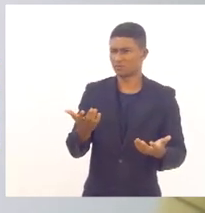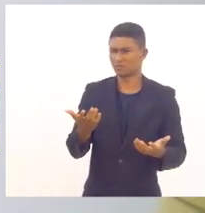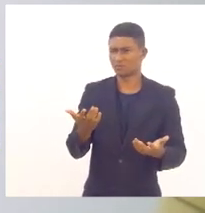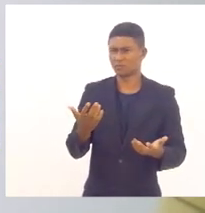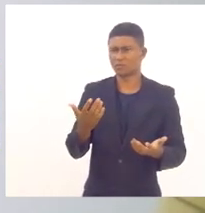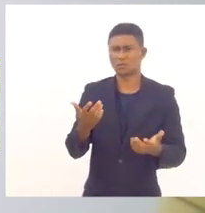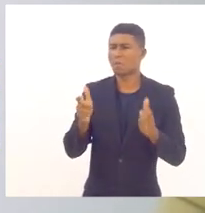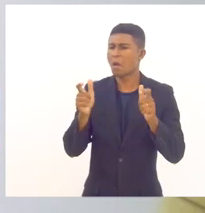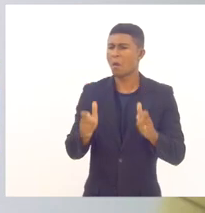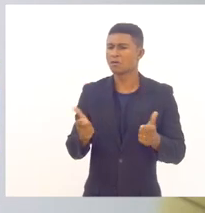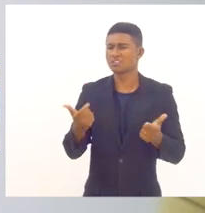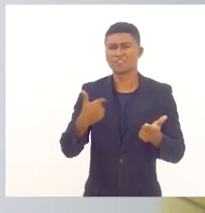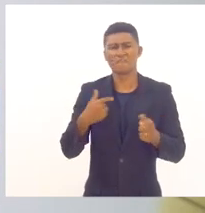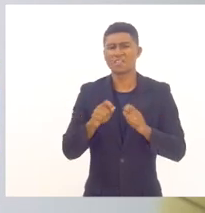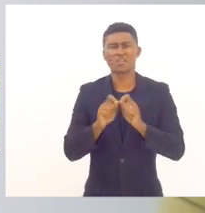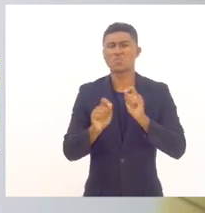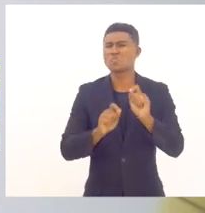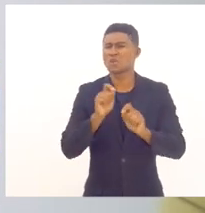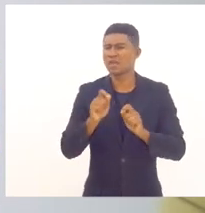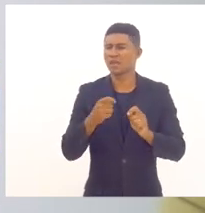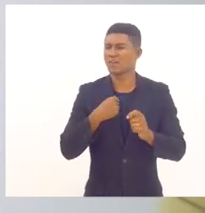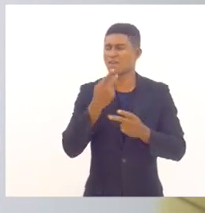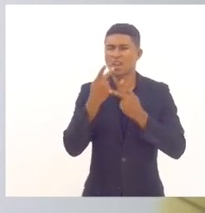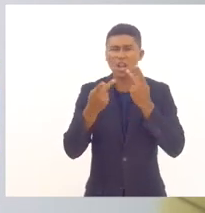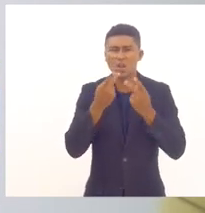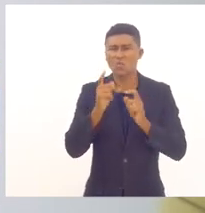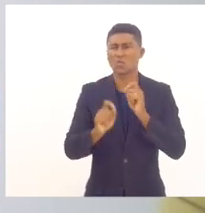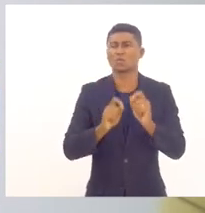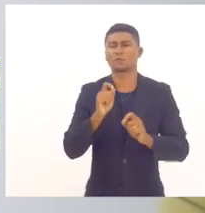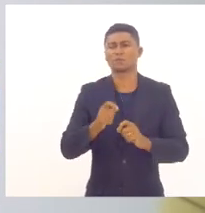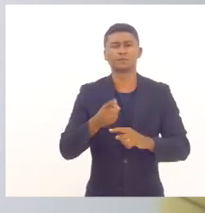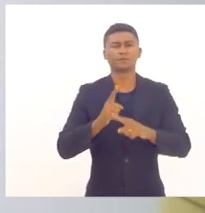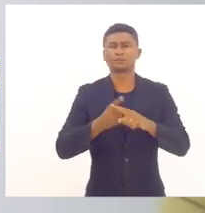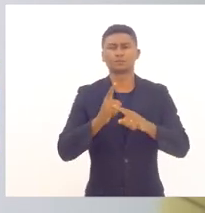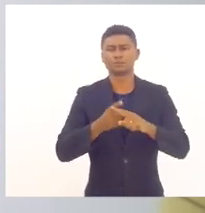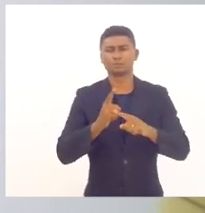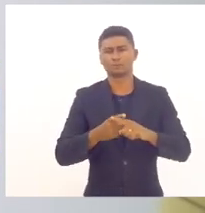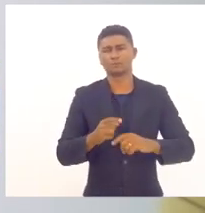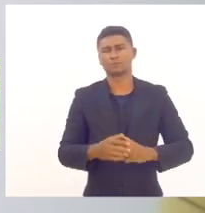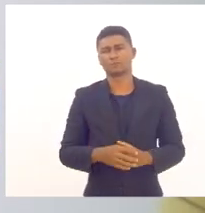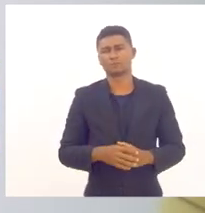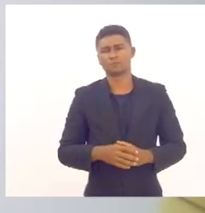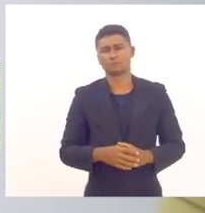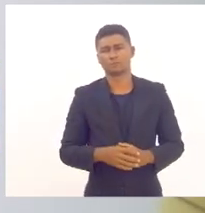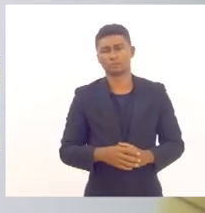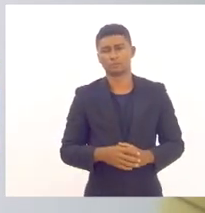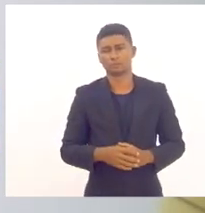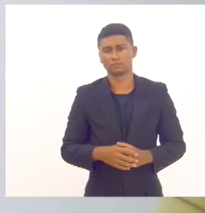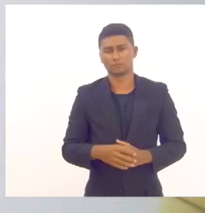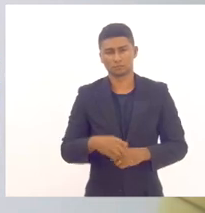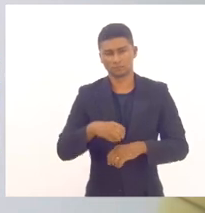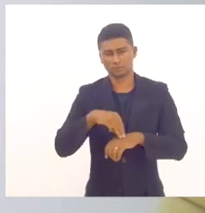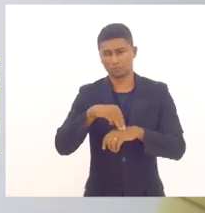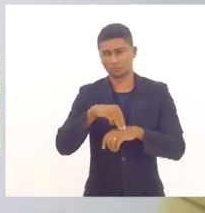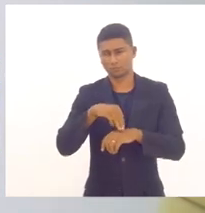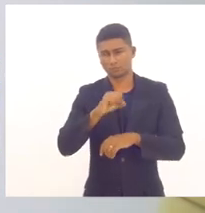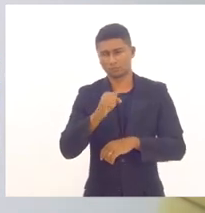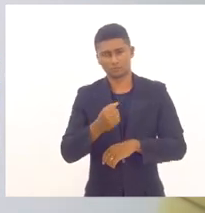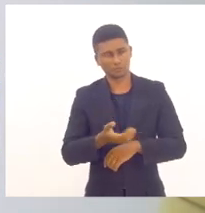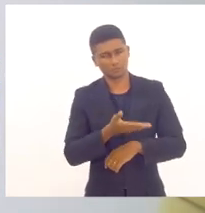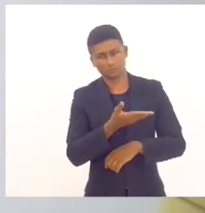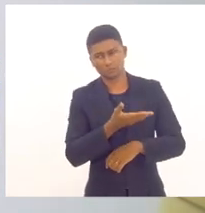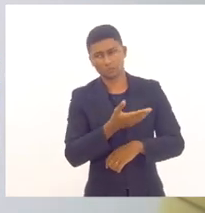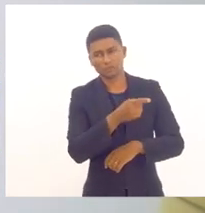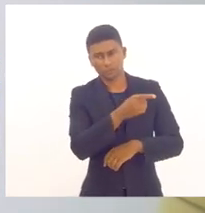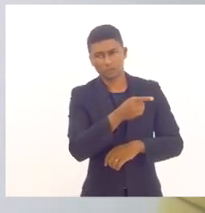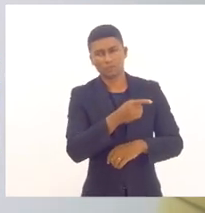eu estou fazendo e o que eu estou falando. Por quê? Contrário do meu mestre, que ele é um